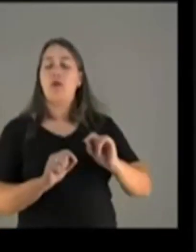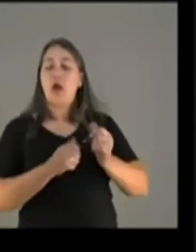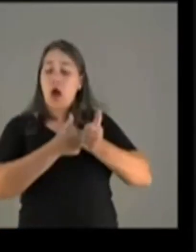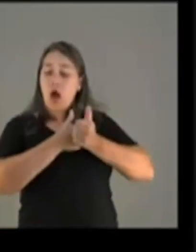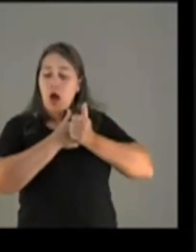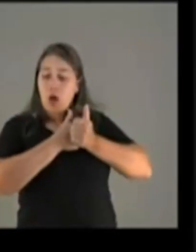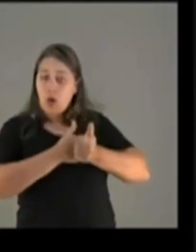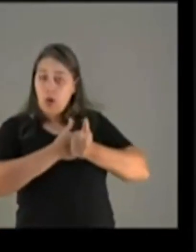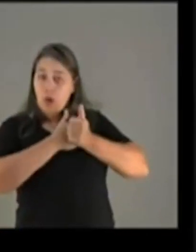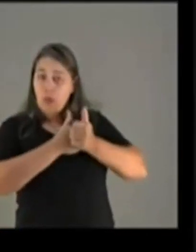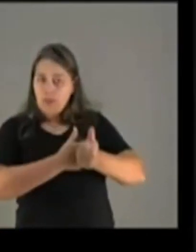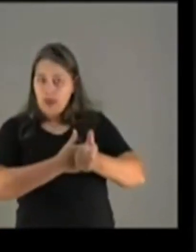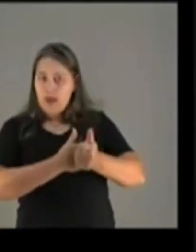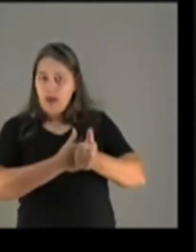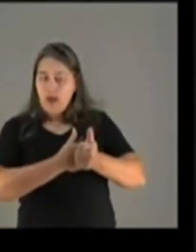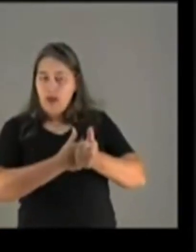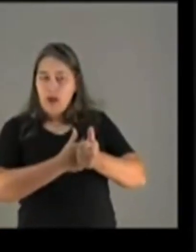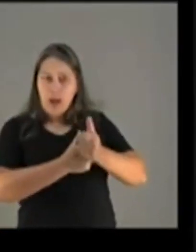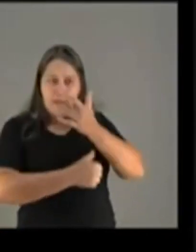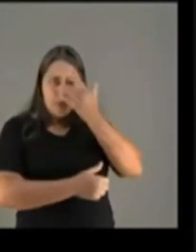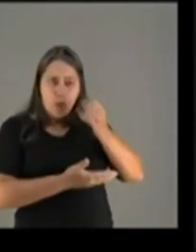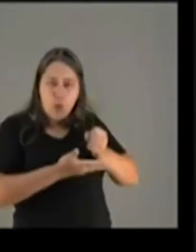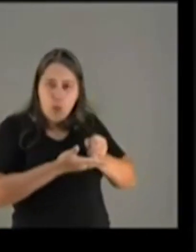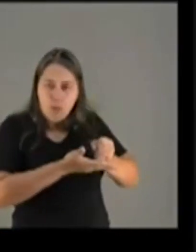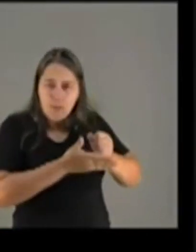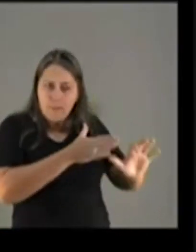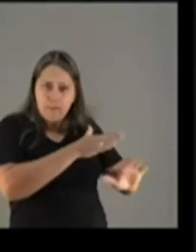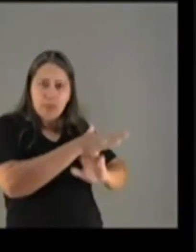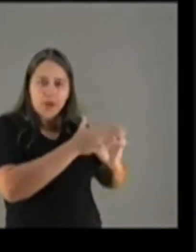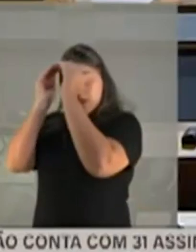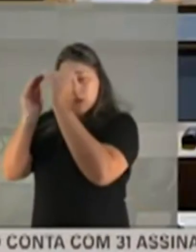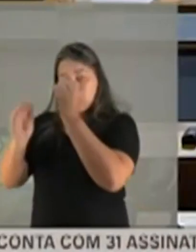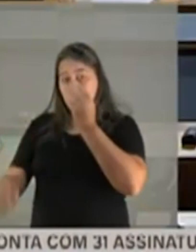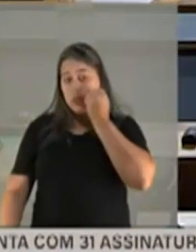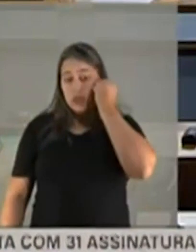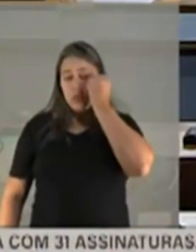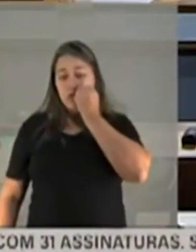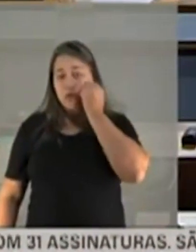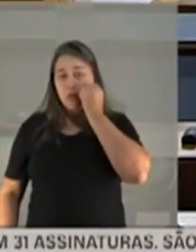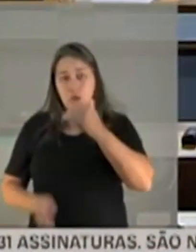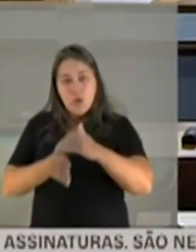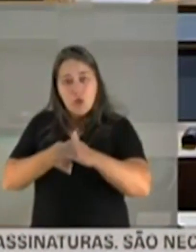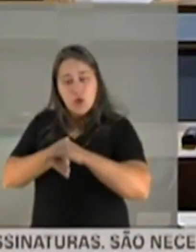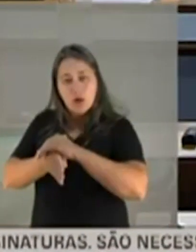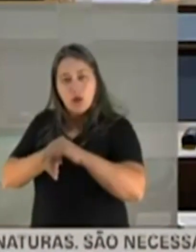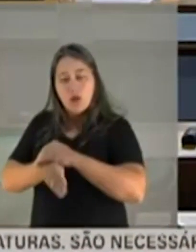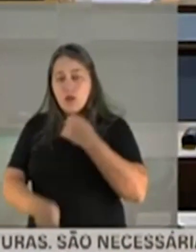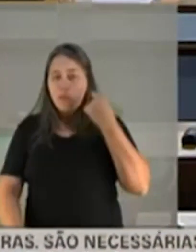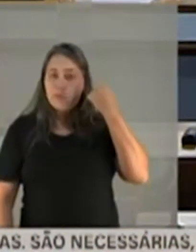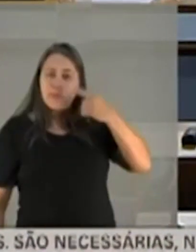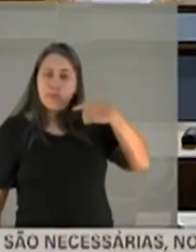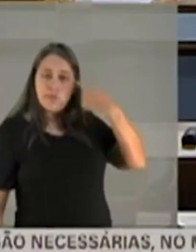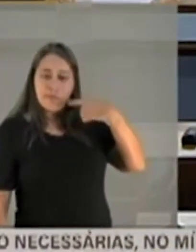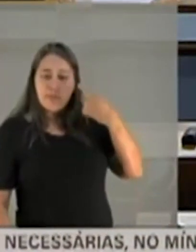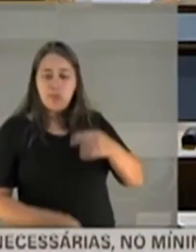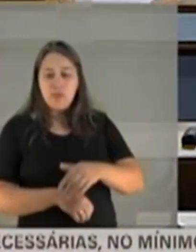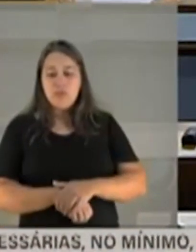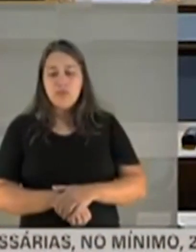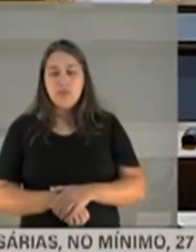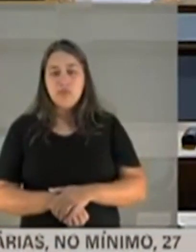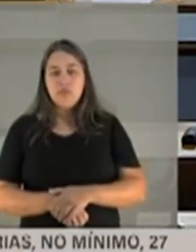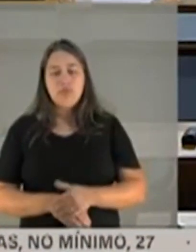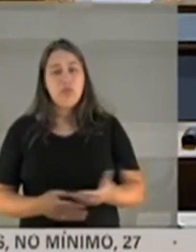acompanhar os grandes fornecedores os grandes contratos em seguida Renan fez uma série de questionamentos